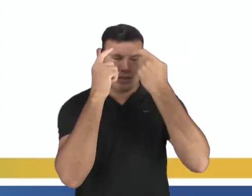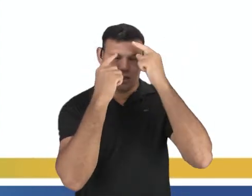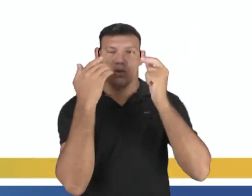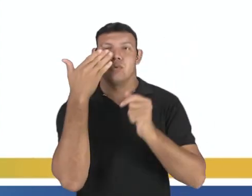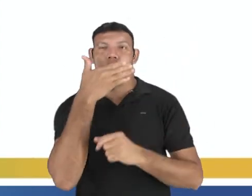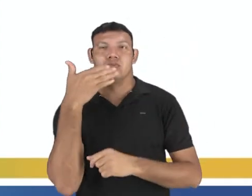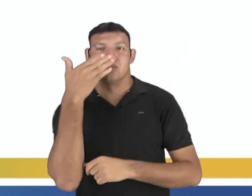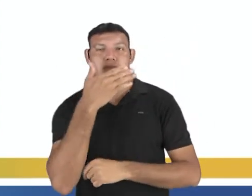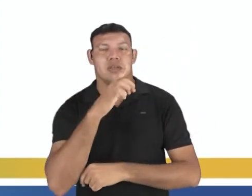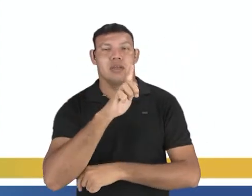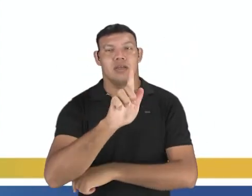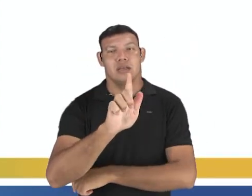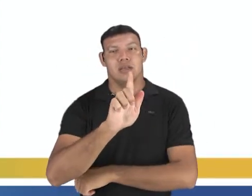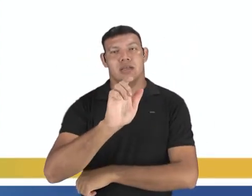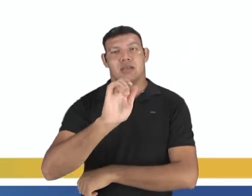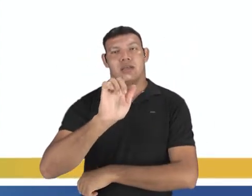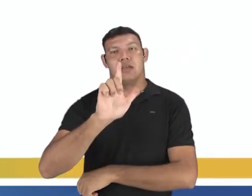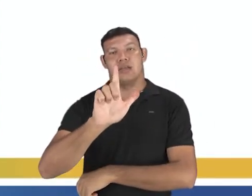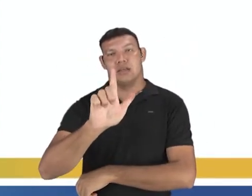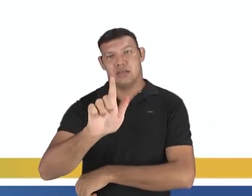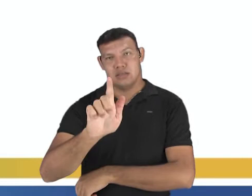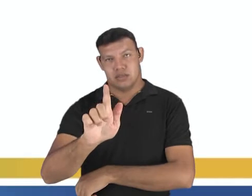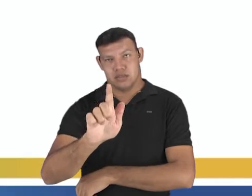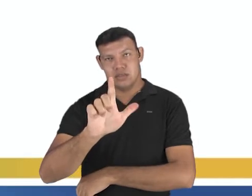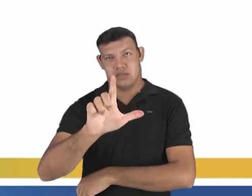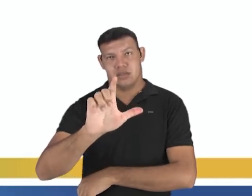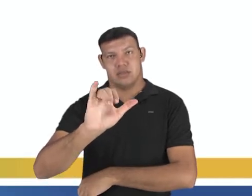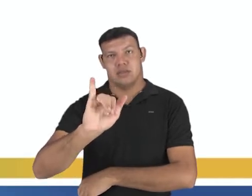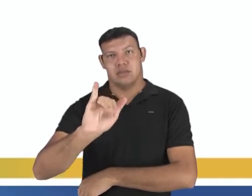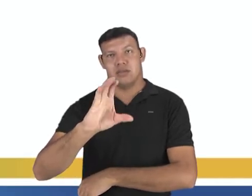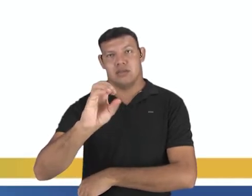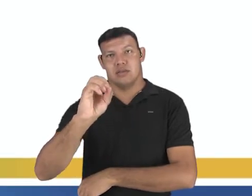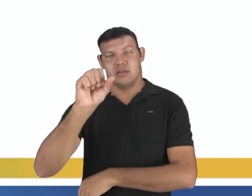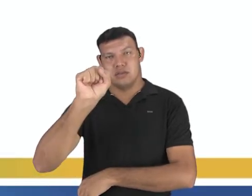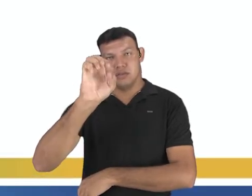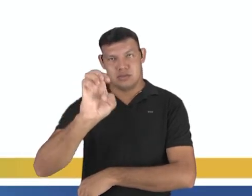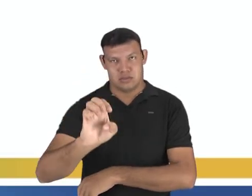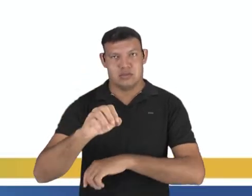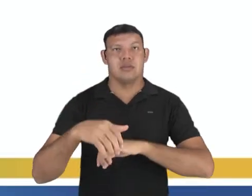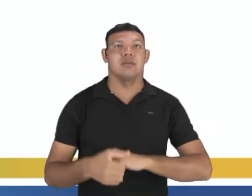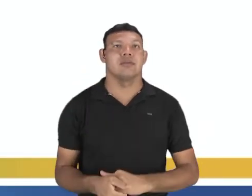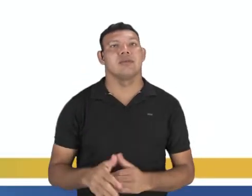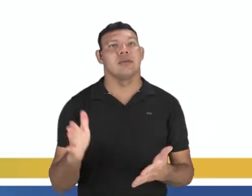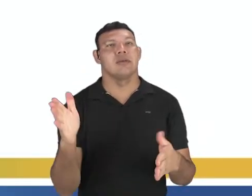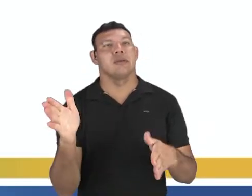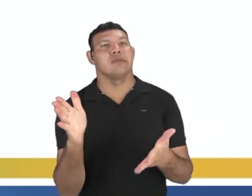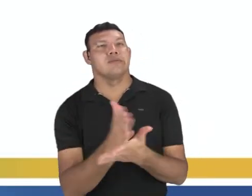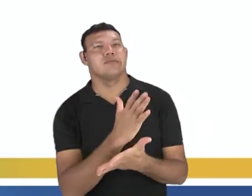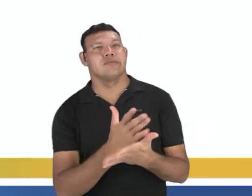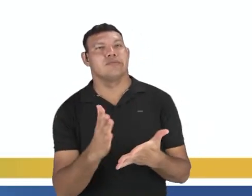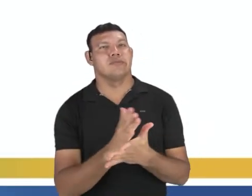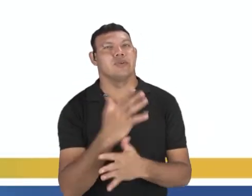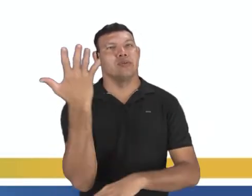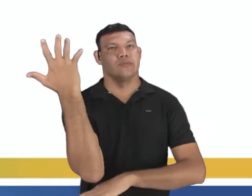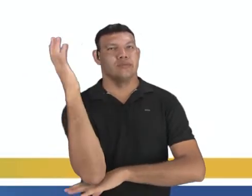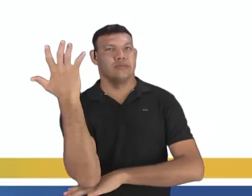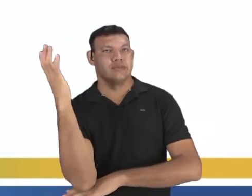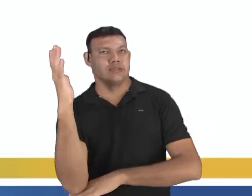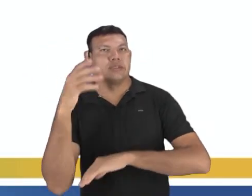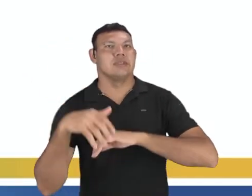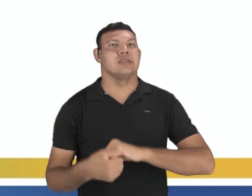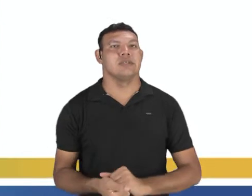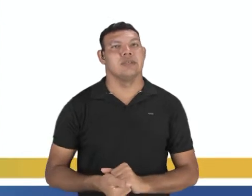energia luminosa, e esse processo acontece pelas plantas, algumas algas e também por